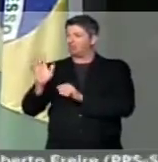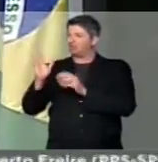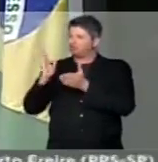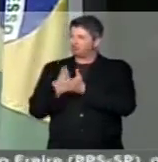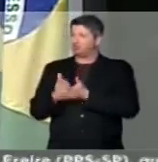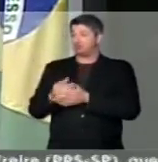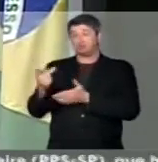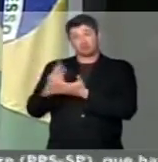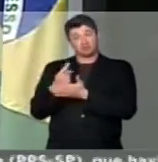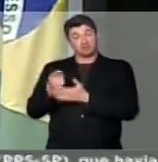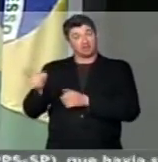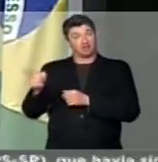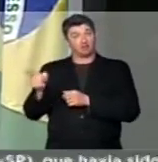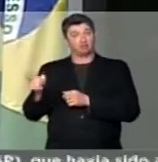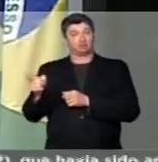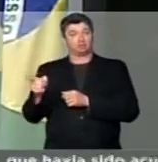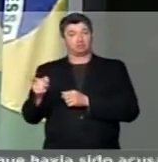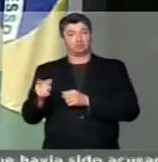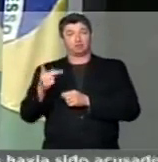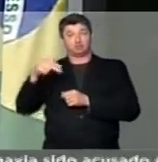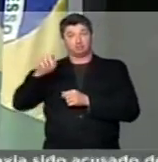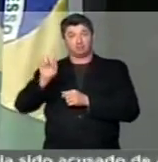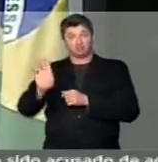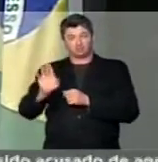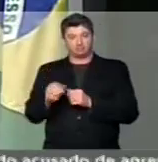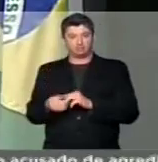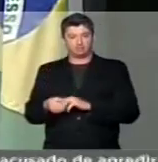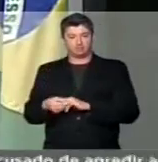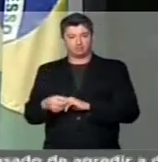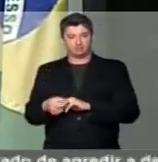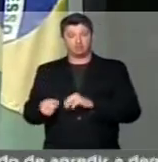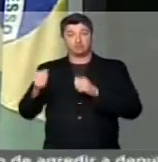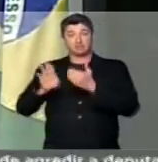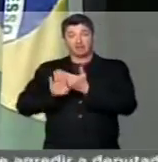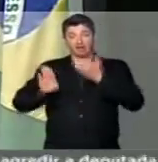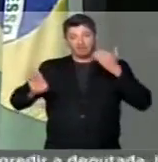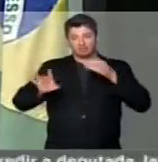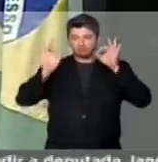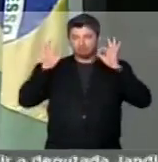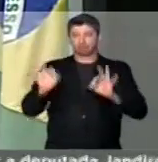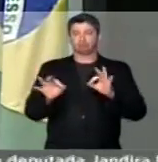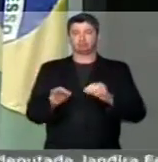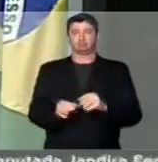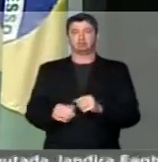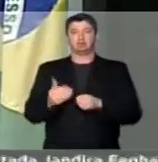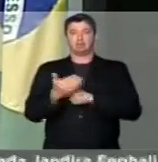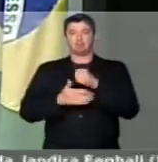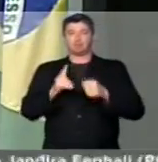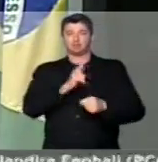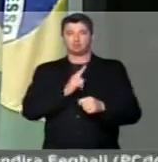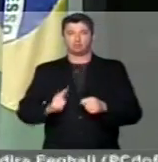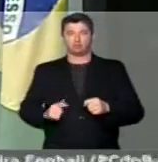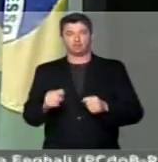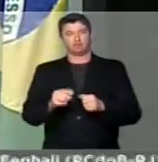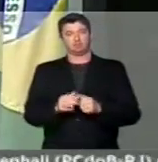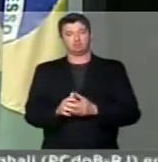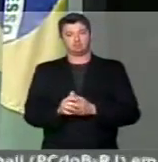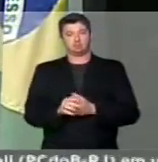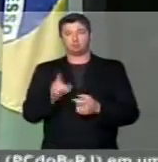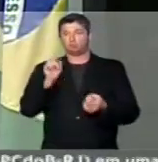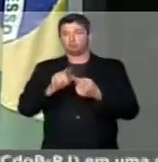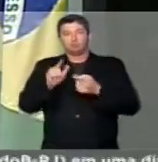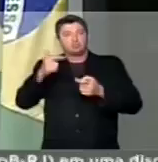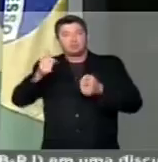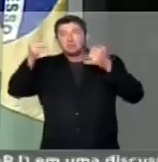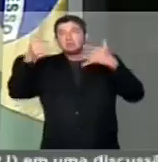um erro. O PMDB tem que sair definitivamente da base aliada. Não há